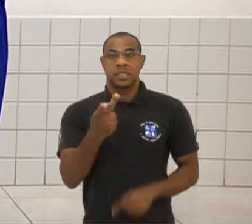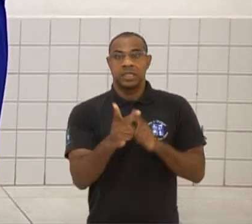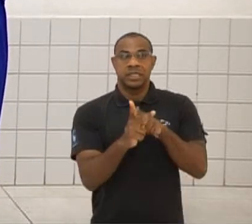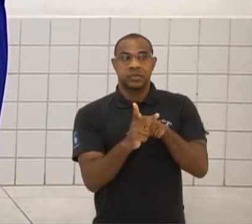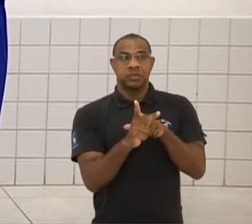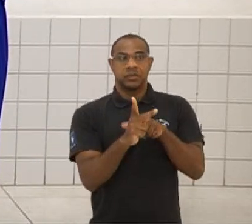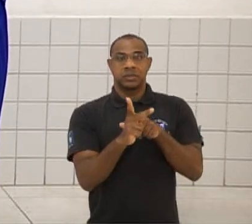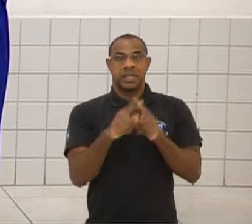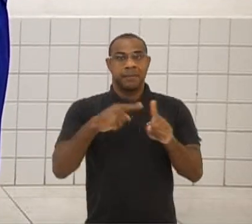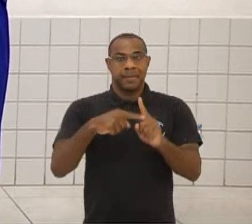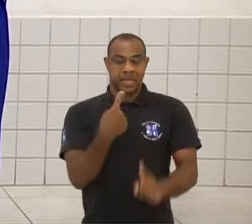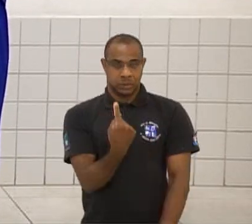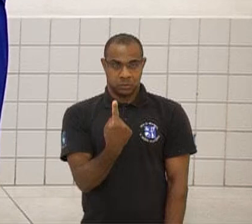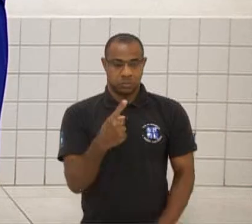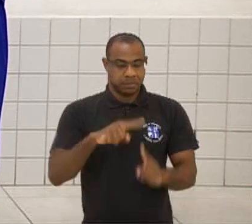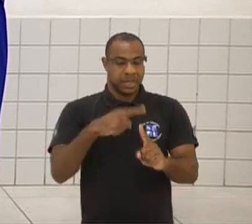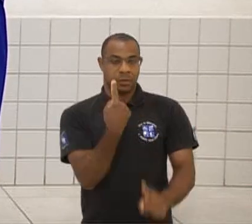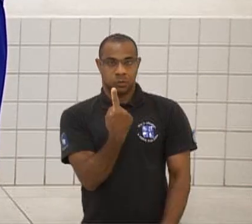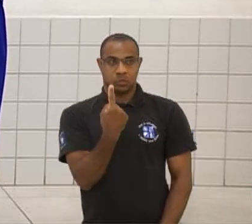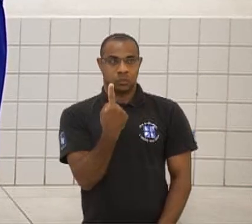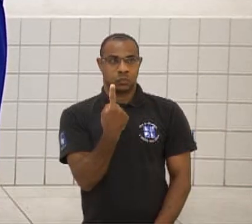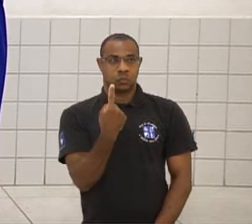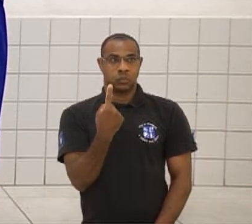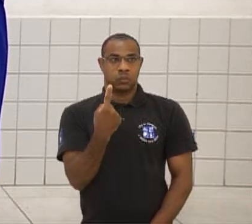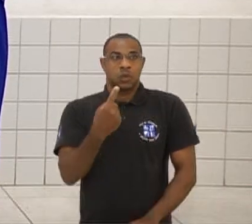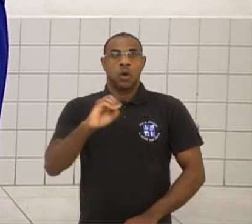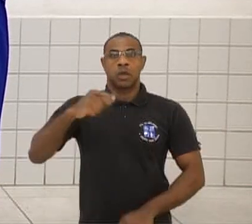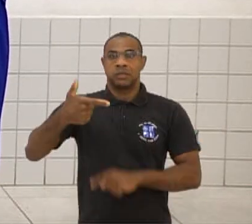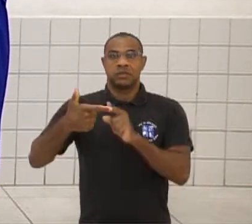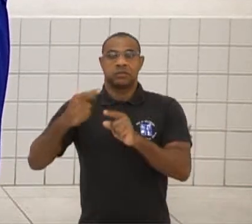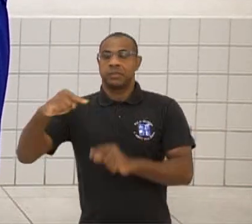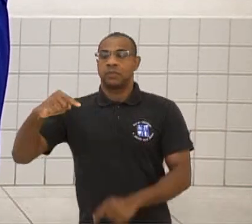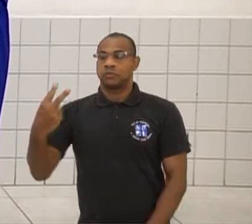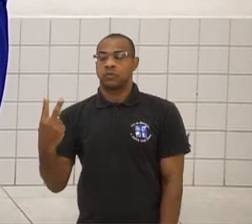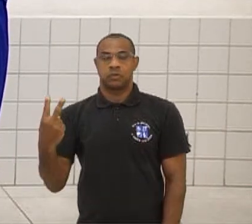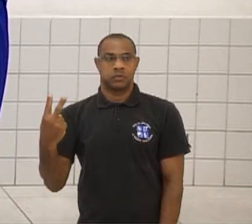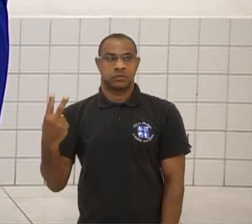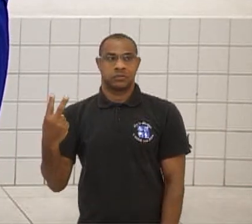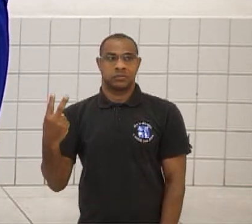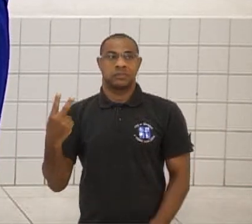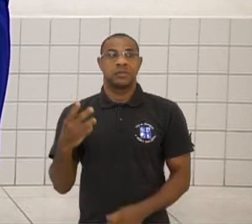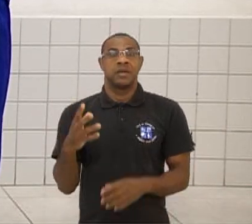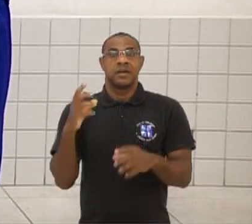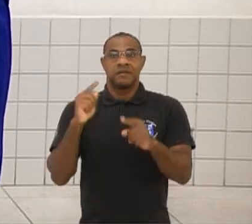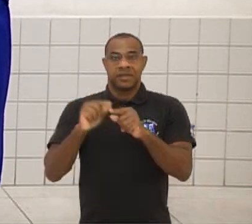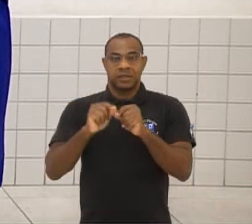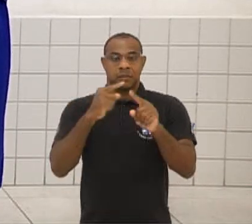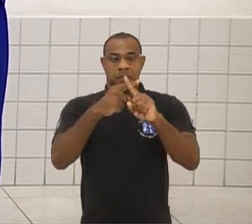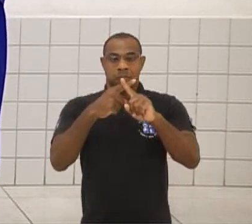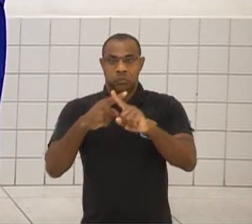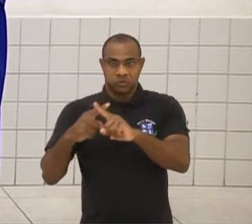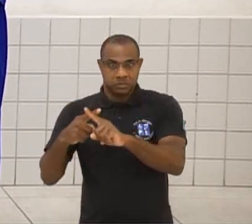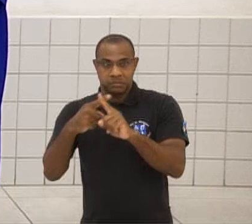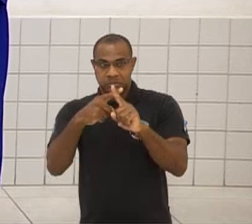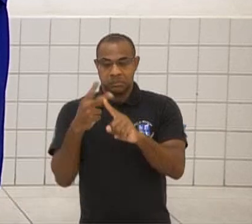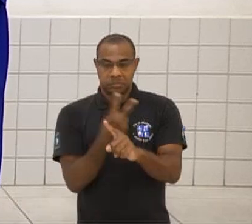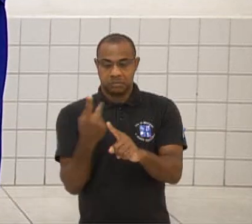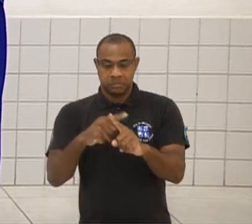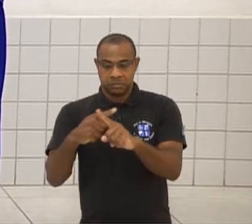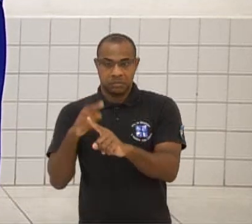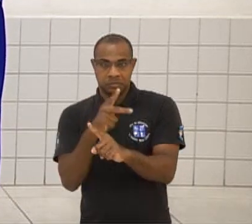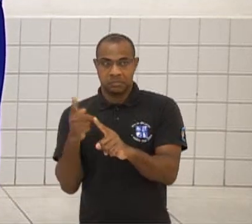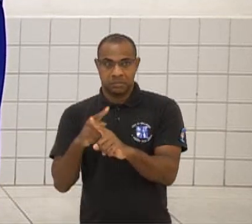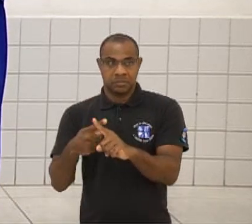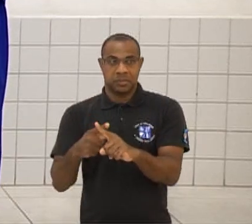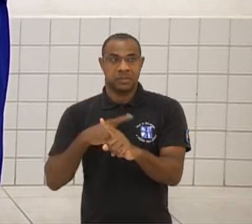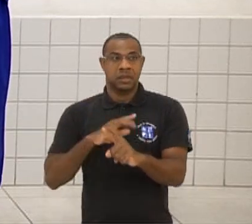é +1, nesse caso, o oxigênio é -2. Fazendo a multiplicação entre os números de átomos e o NOx, nós